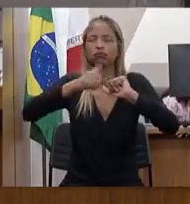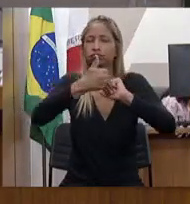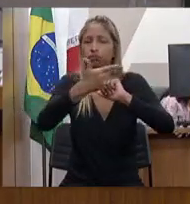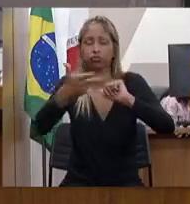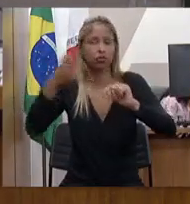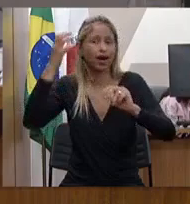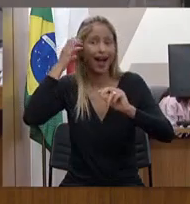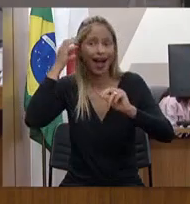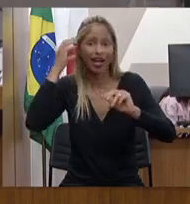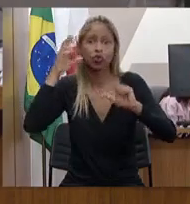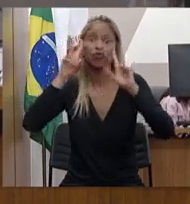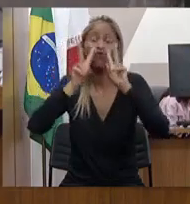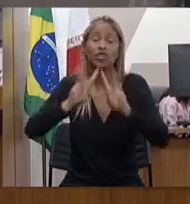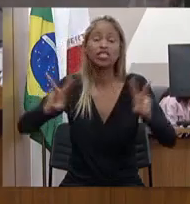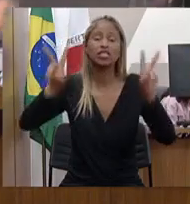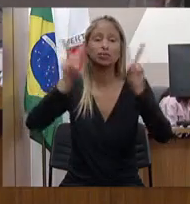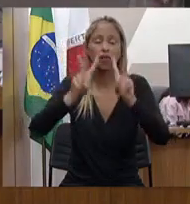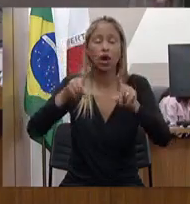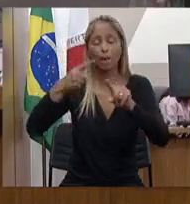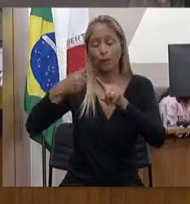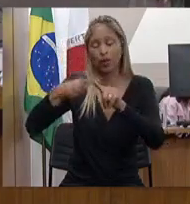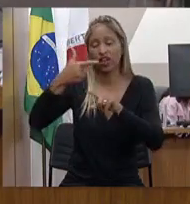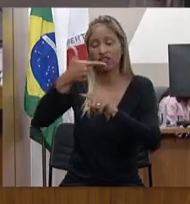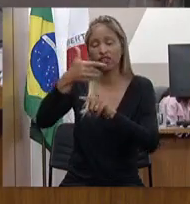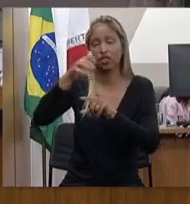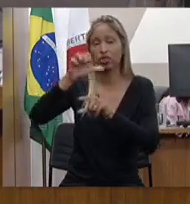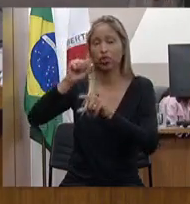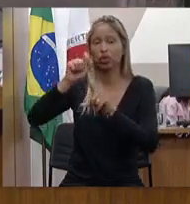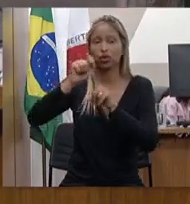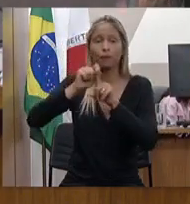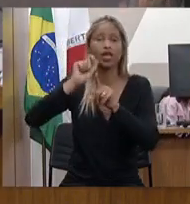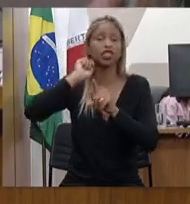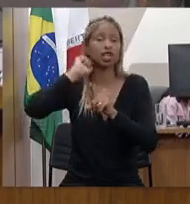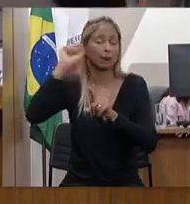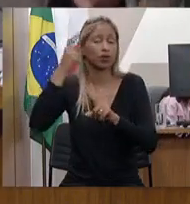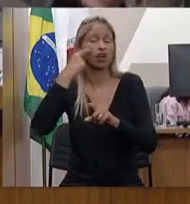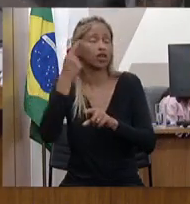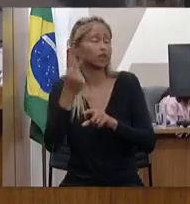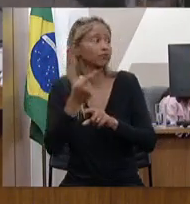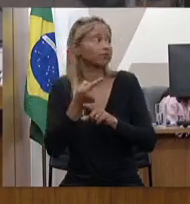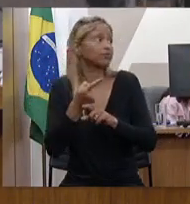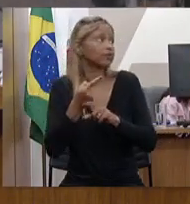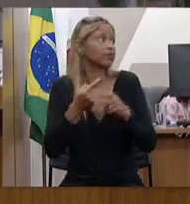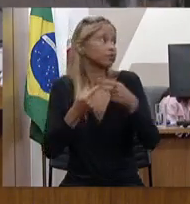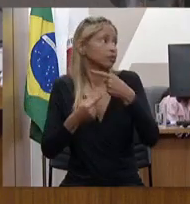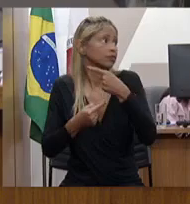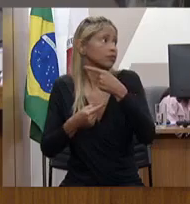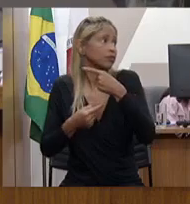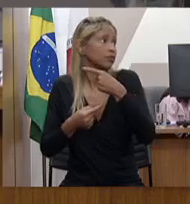porque então o 28 de Abril é interessante esse cartaz que aí eu coloquei para vocês